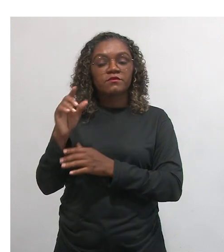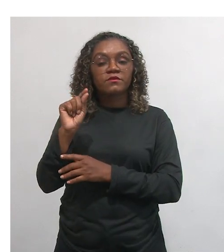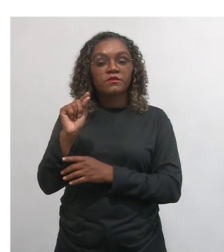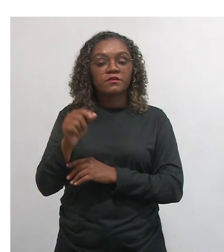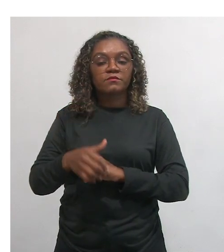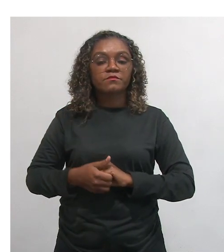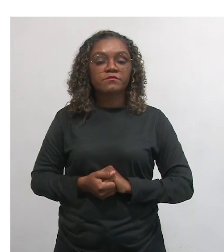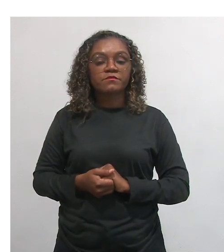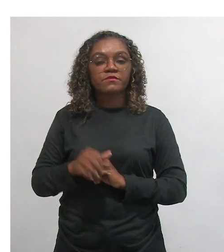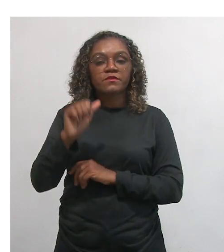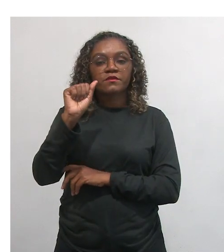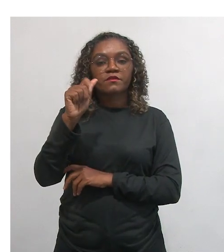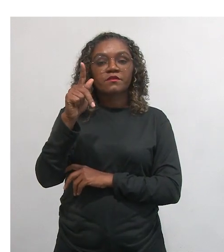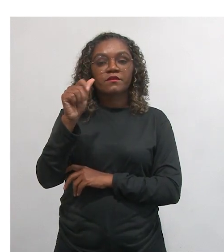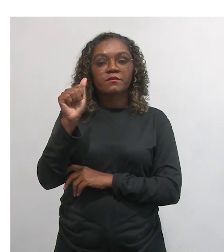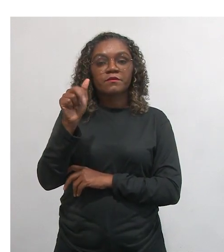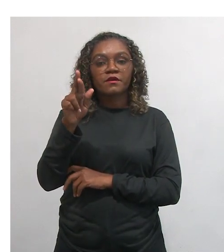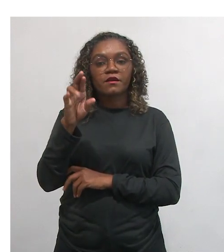Versus